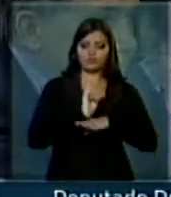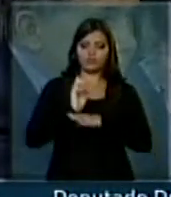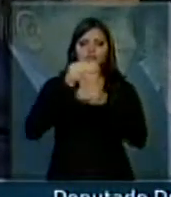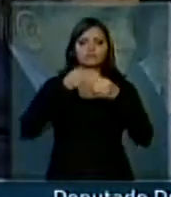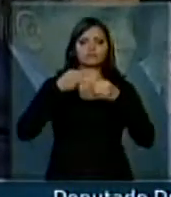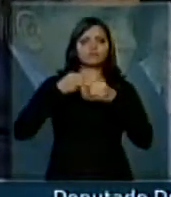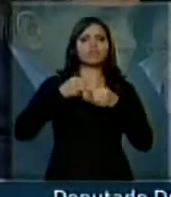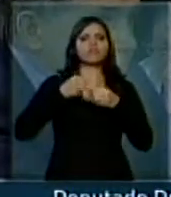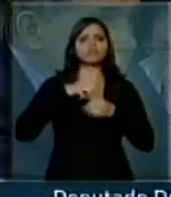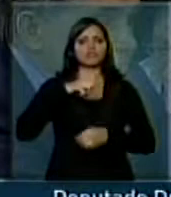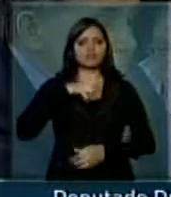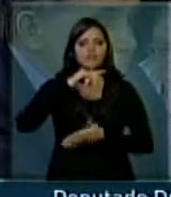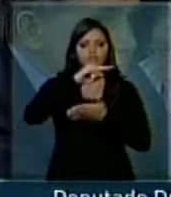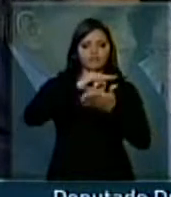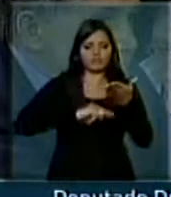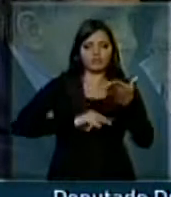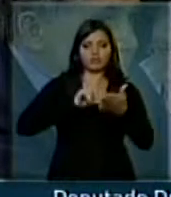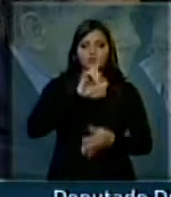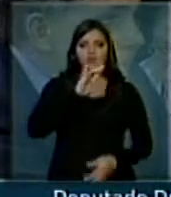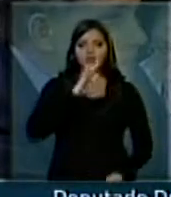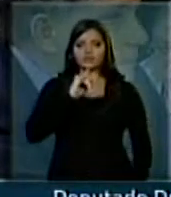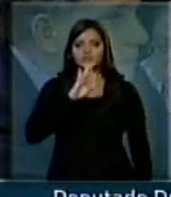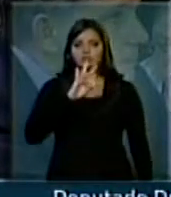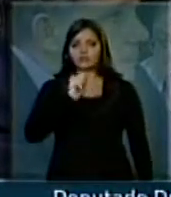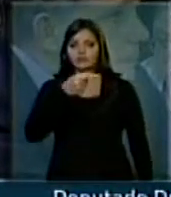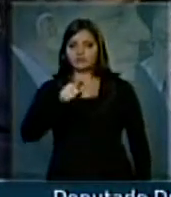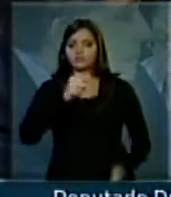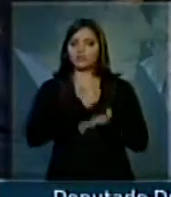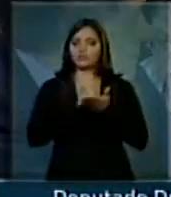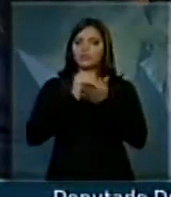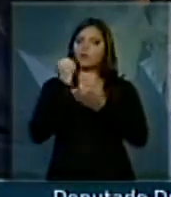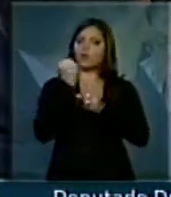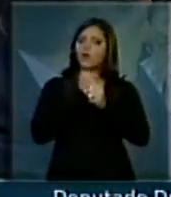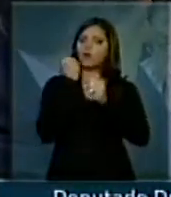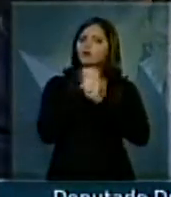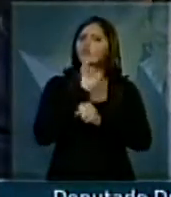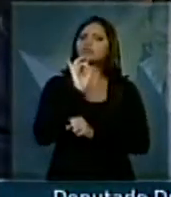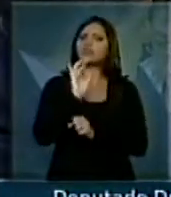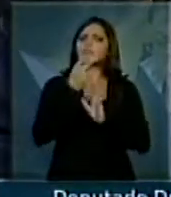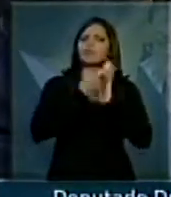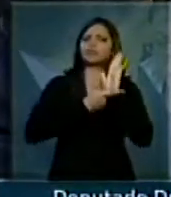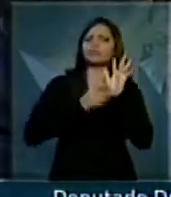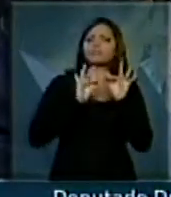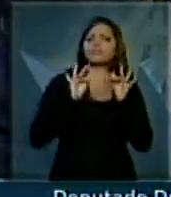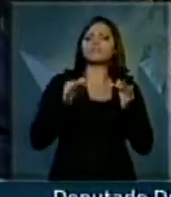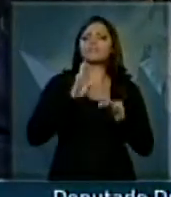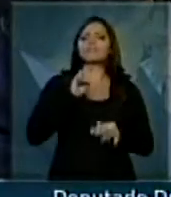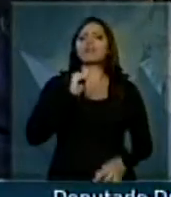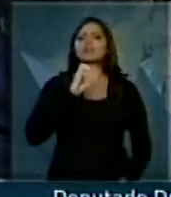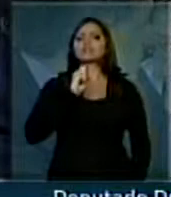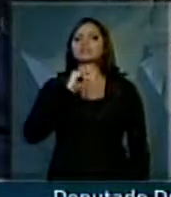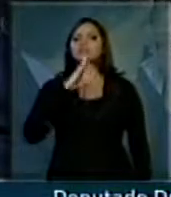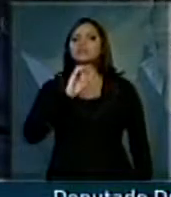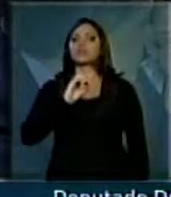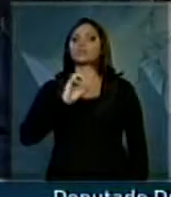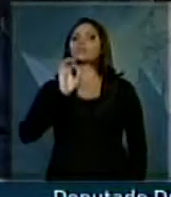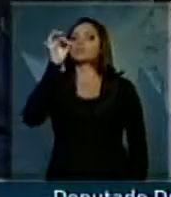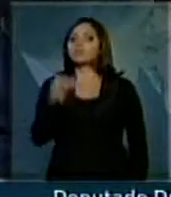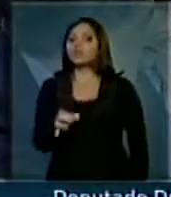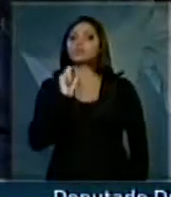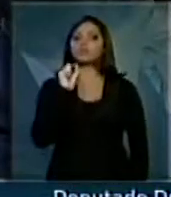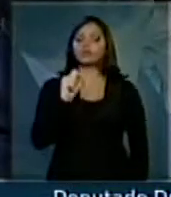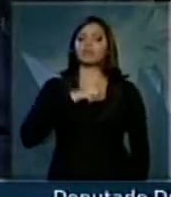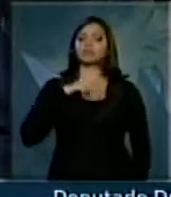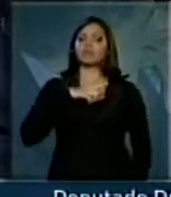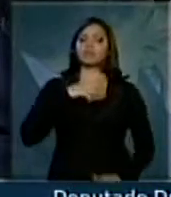abrem licitação para a contratação de obras baseadas apenas em projeto básico e que o correto seria dispor